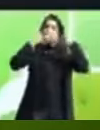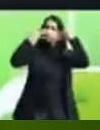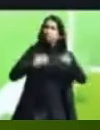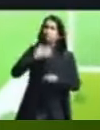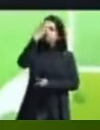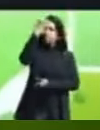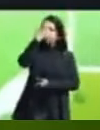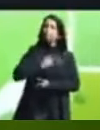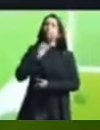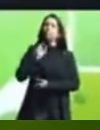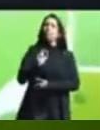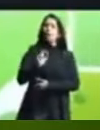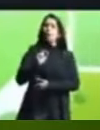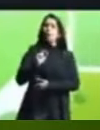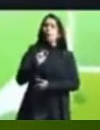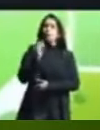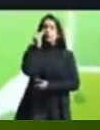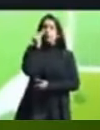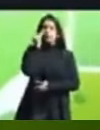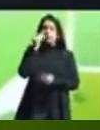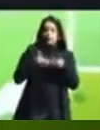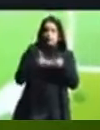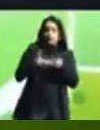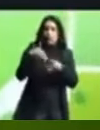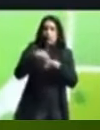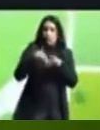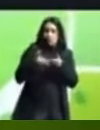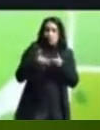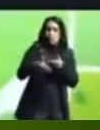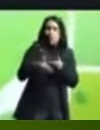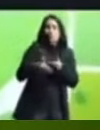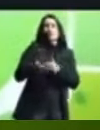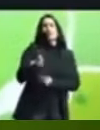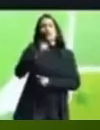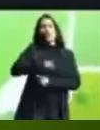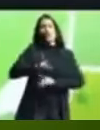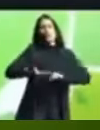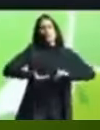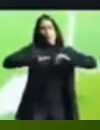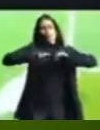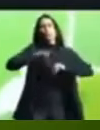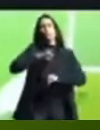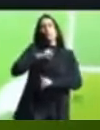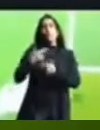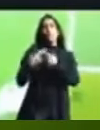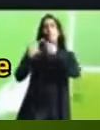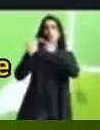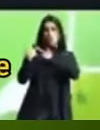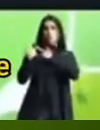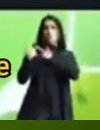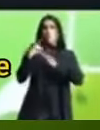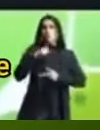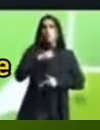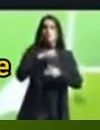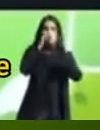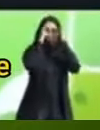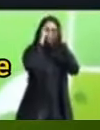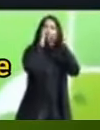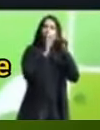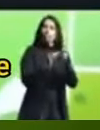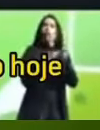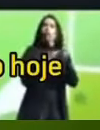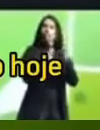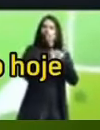de fazer com que, na próxima eleição, seja eleito um Congresso responsável e comprometido com as grandes reformas e